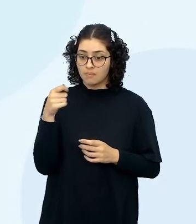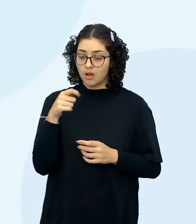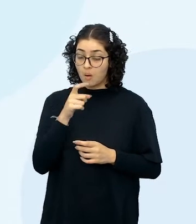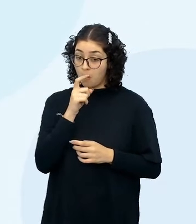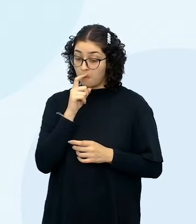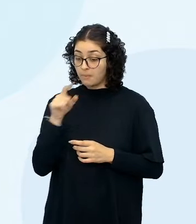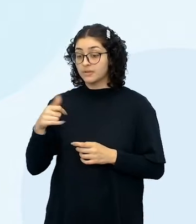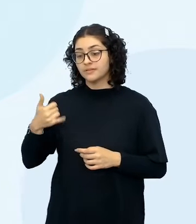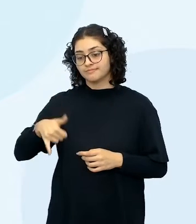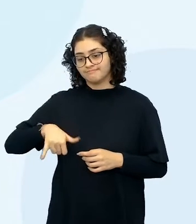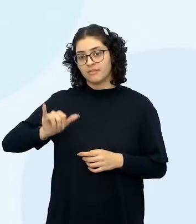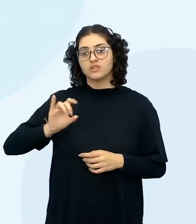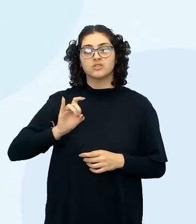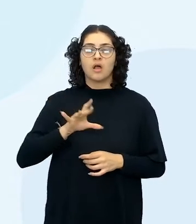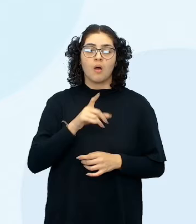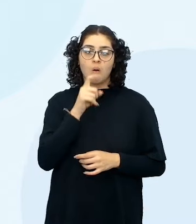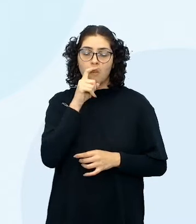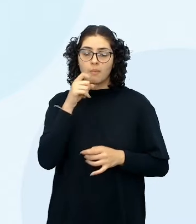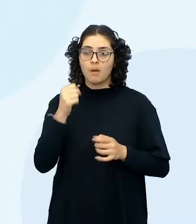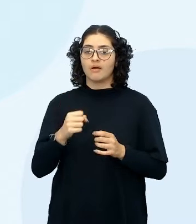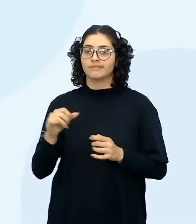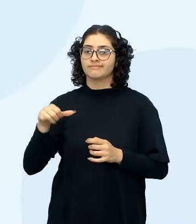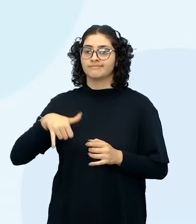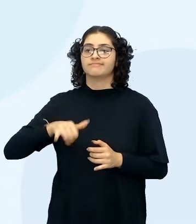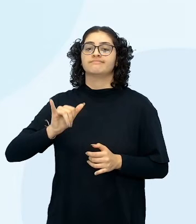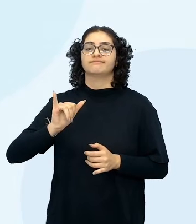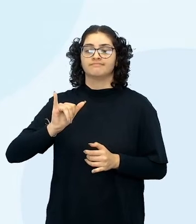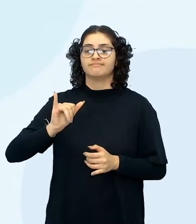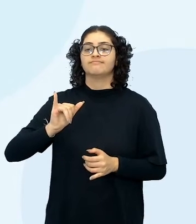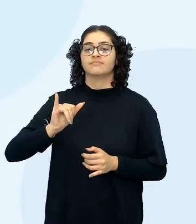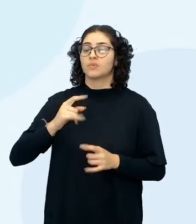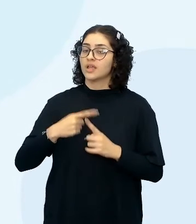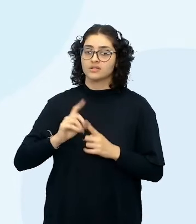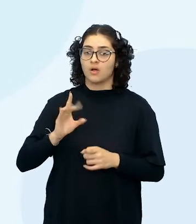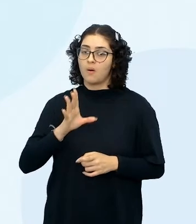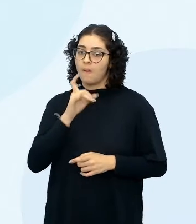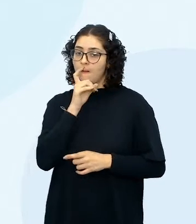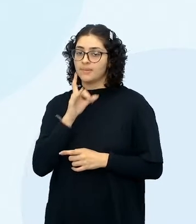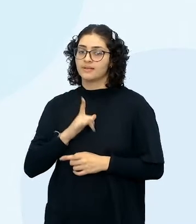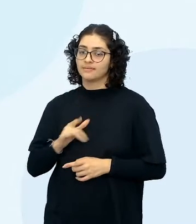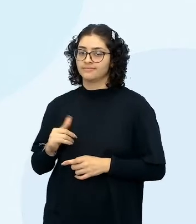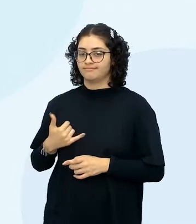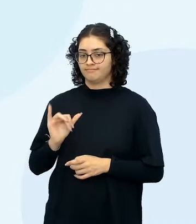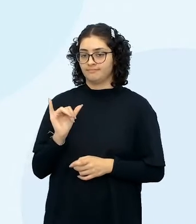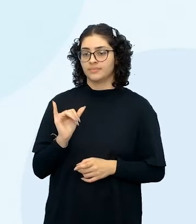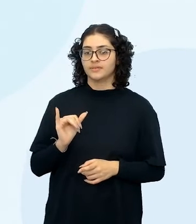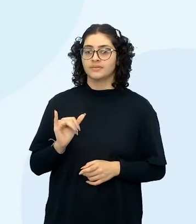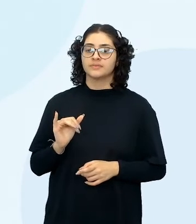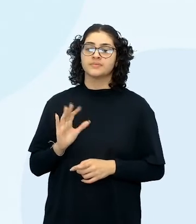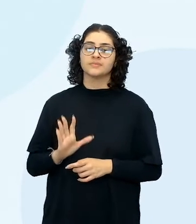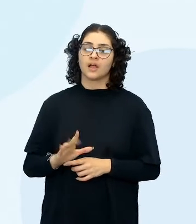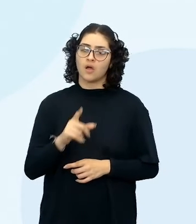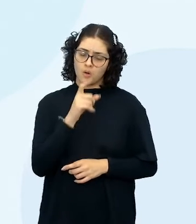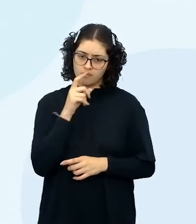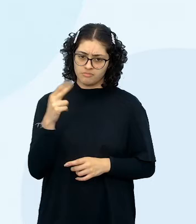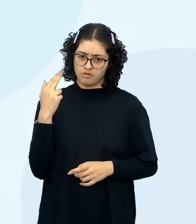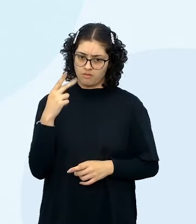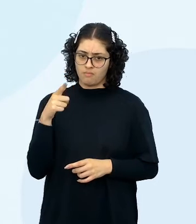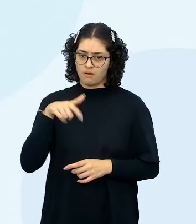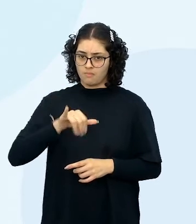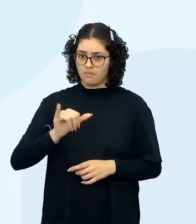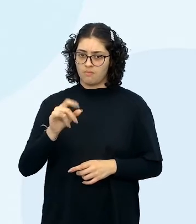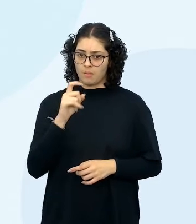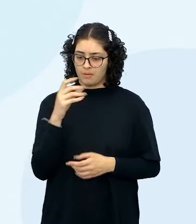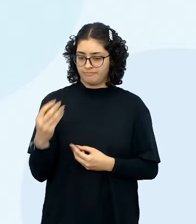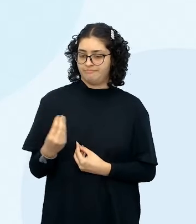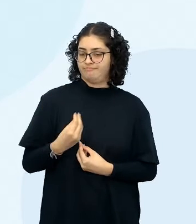Y. E só o homem pode enviar o Y, porque só o homem tem o Y. Então, esse homem normal recebeu o Y do seu